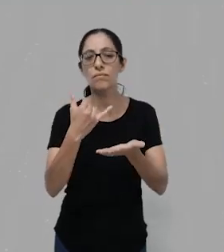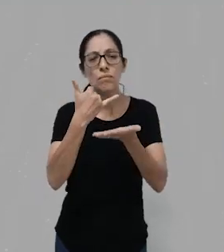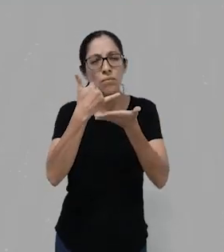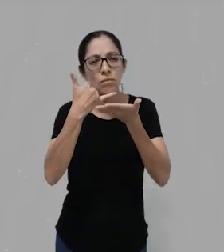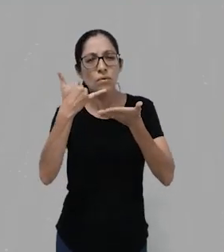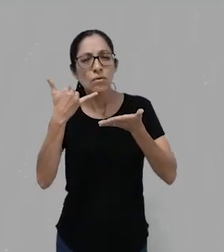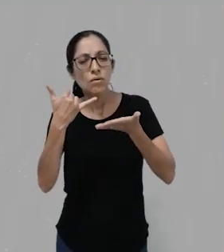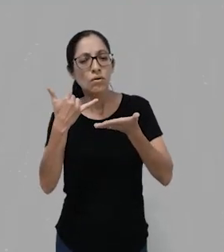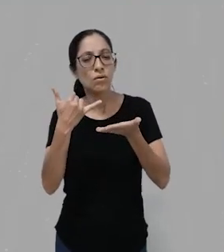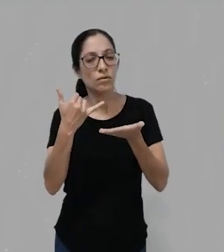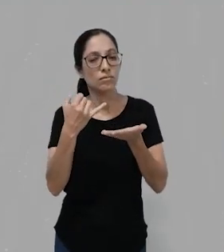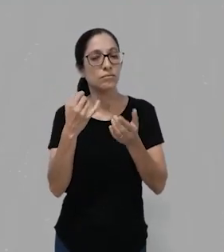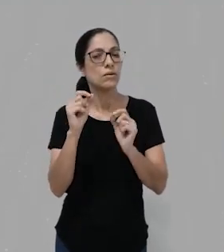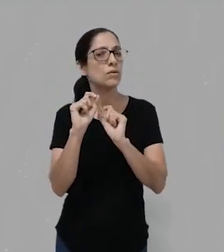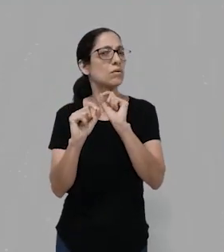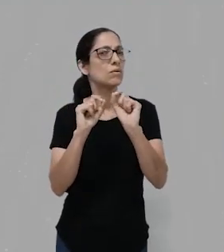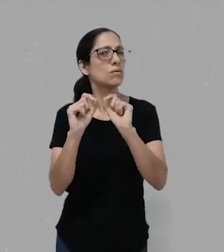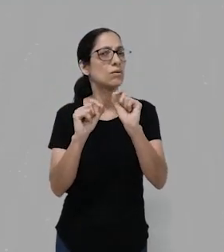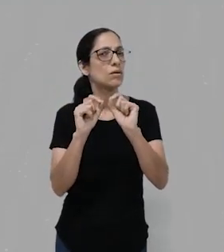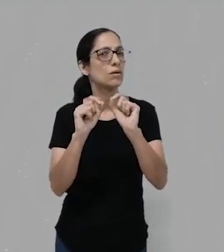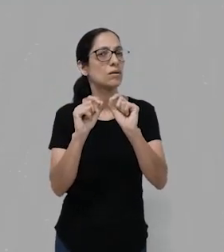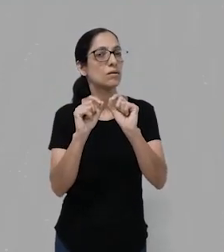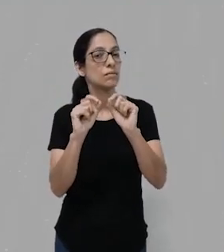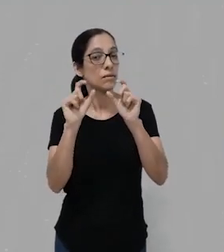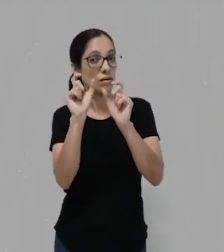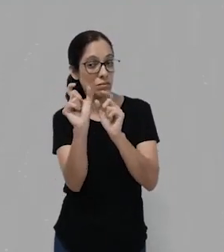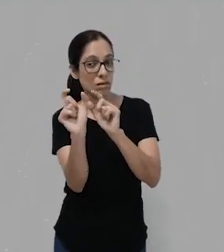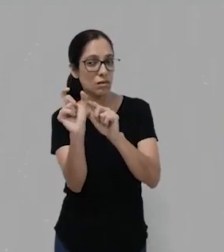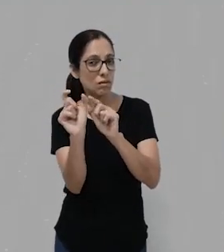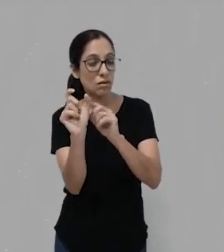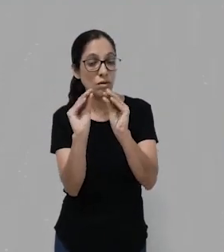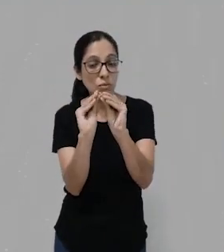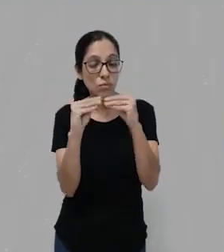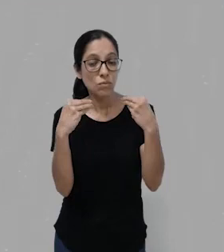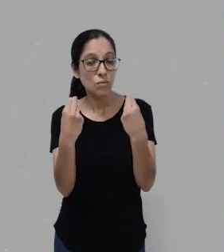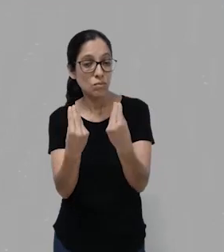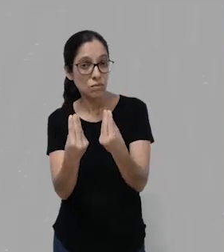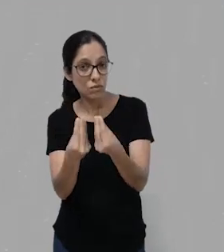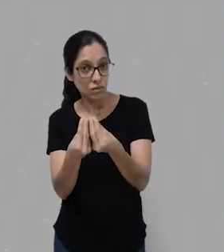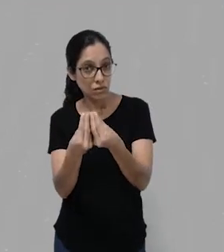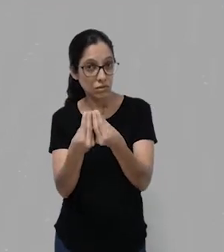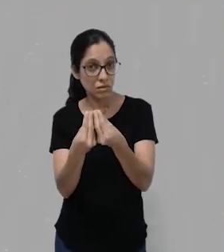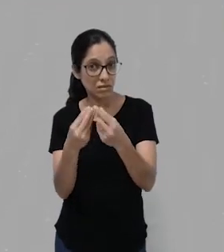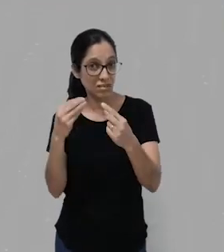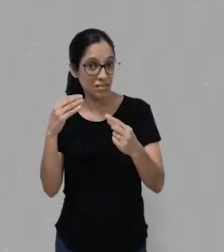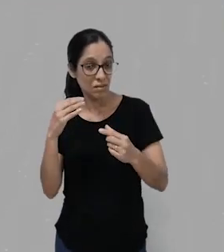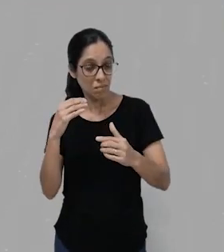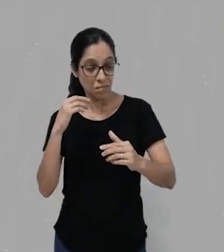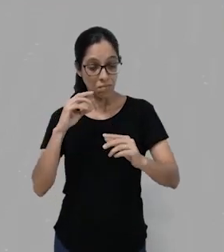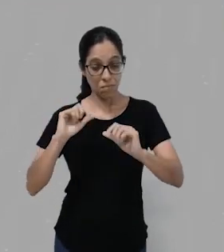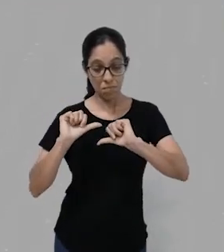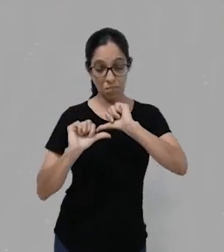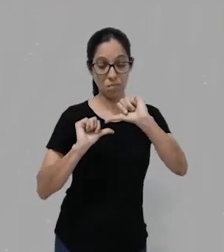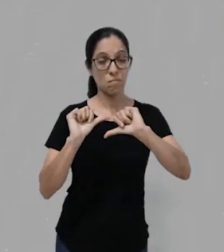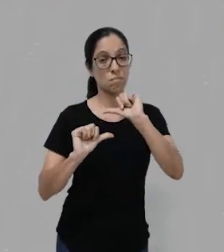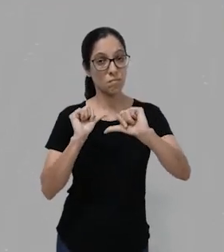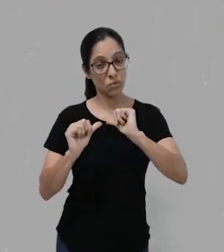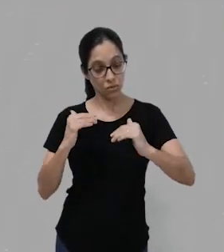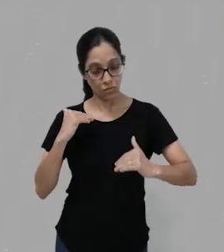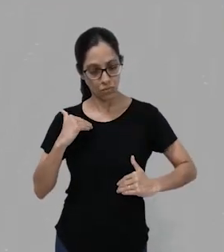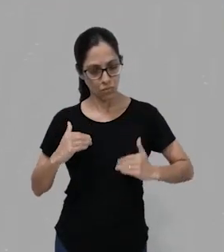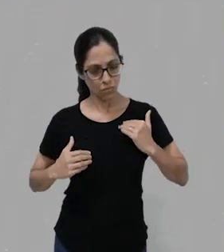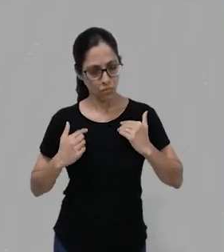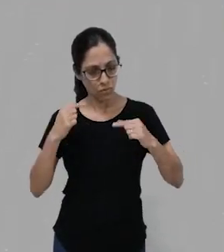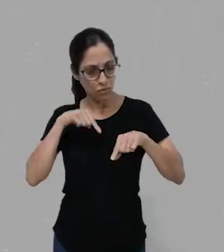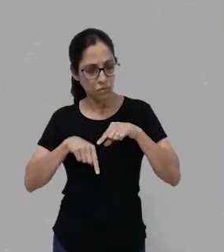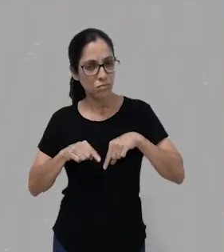qualquer o quê? Está em negrita aí, ó. Qualquer substância capaz de alterar o funcionamento do organismo humano. Então,